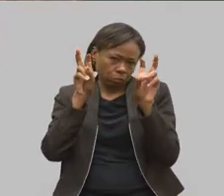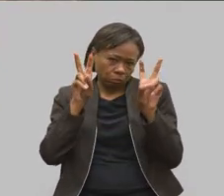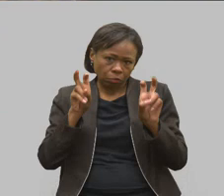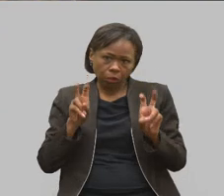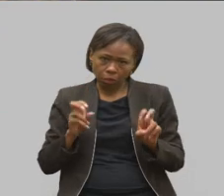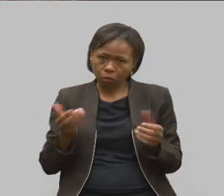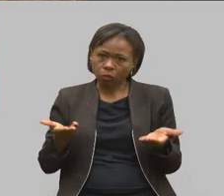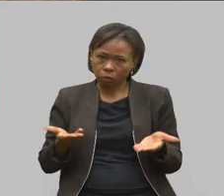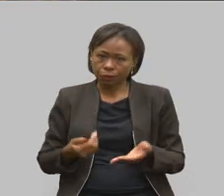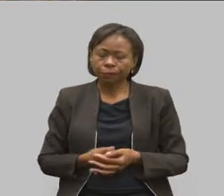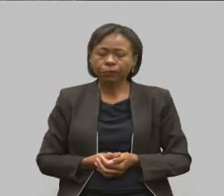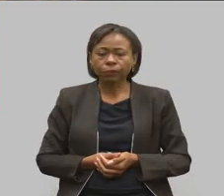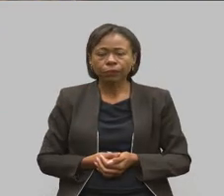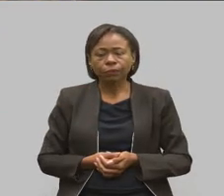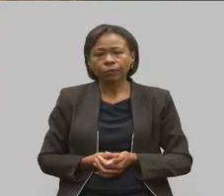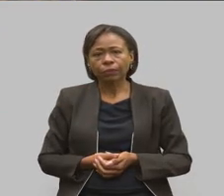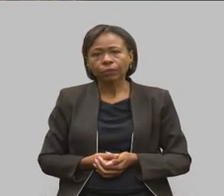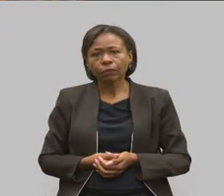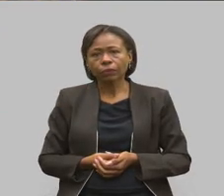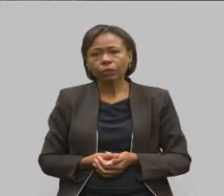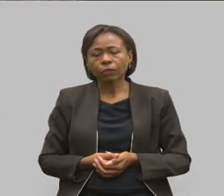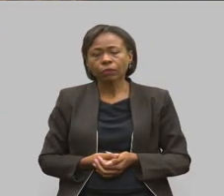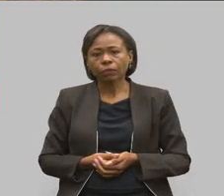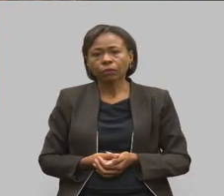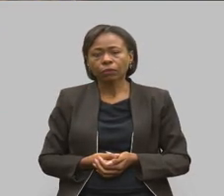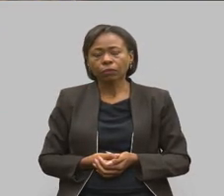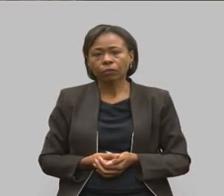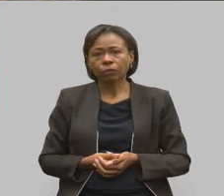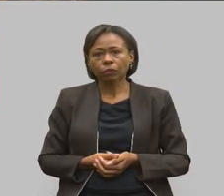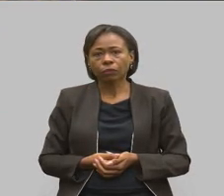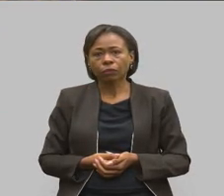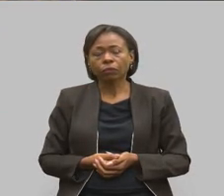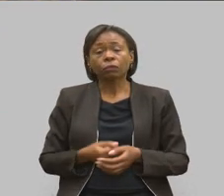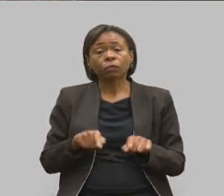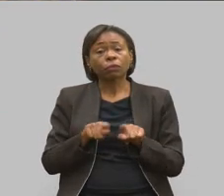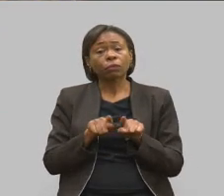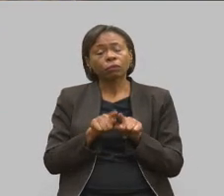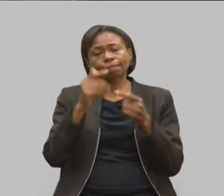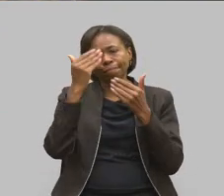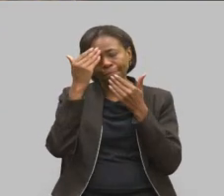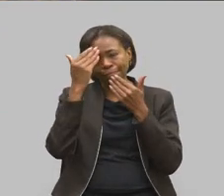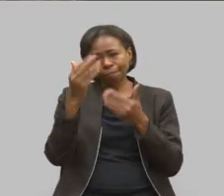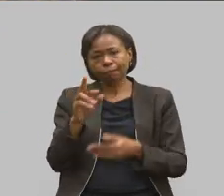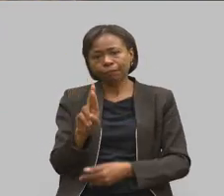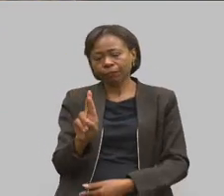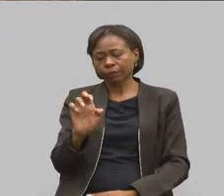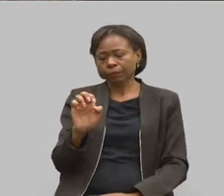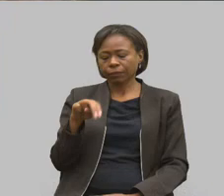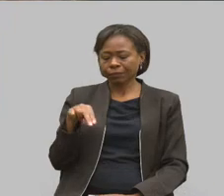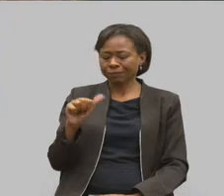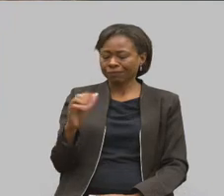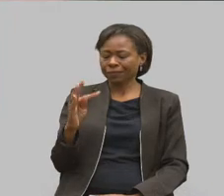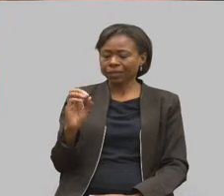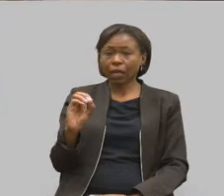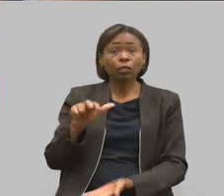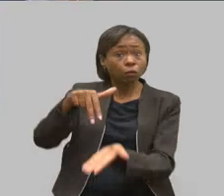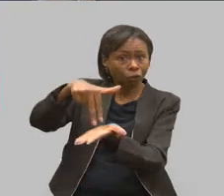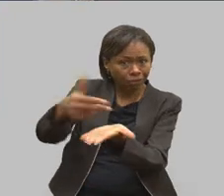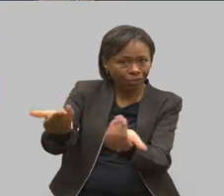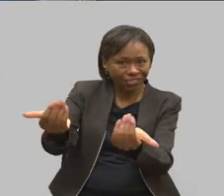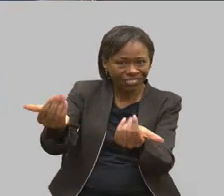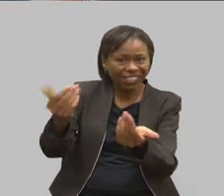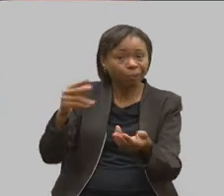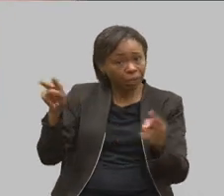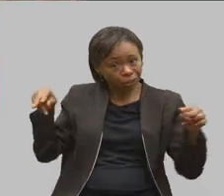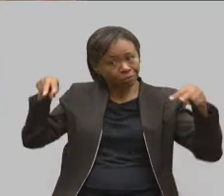abordando quero aproveitar também a oportunidade para agradecer ao Renato Nascimento por favor fique de pé porque senão ninguém vai